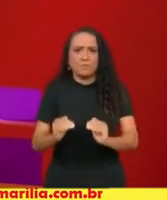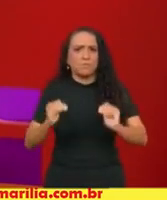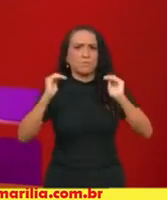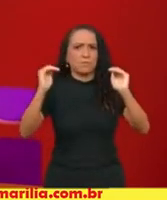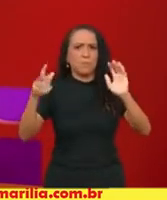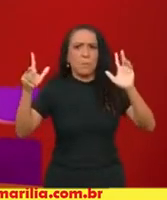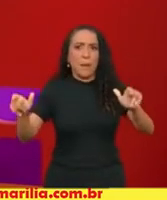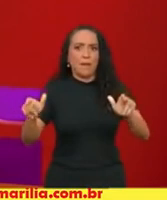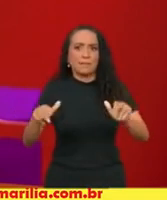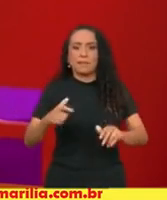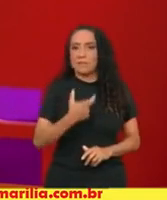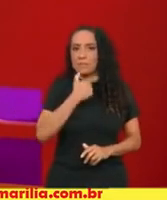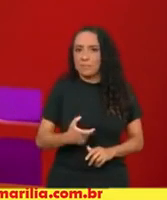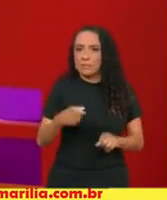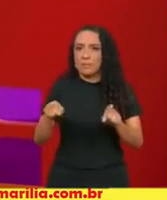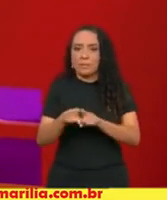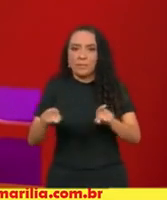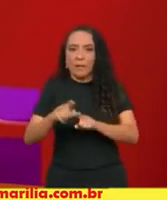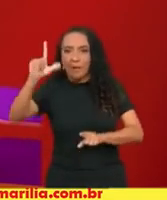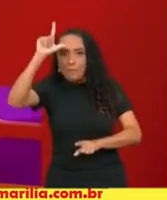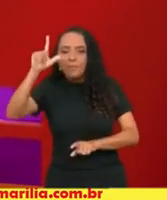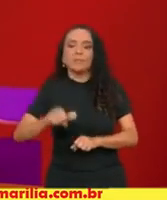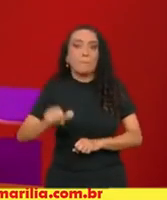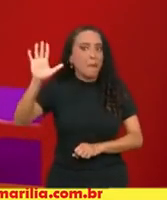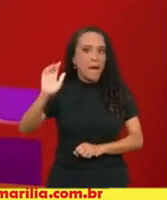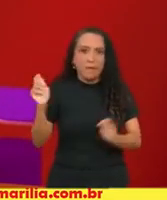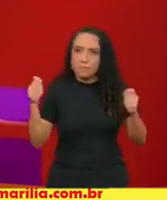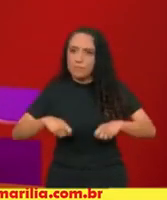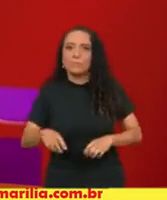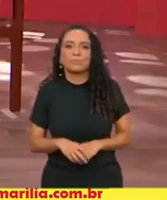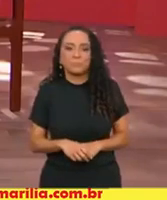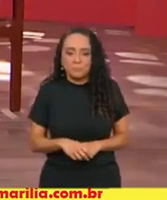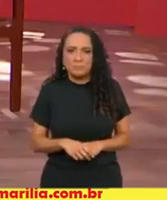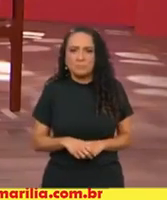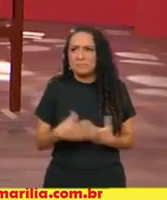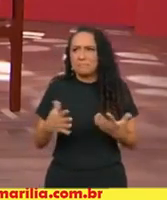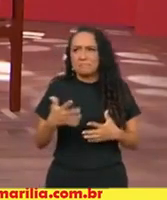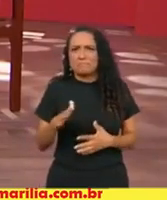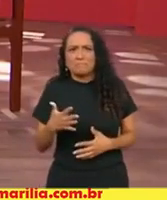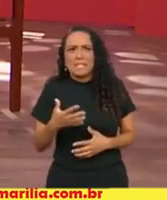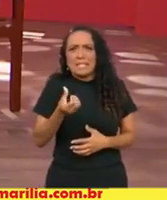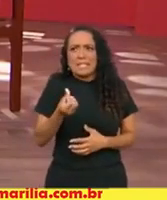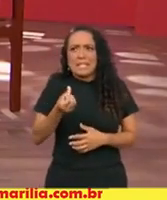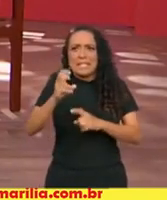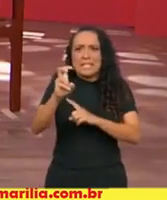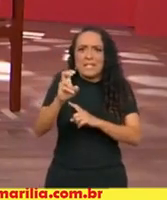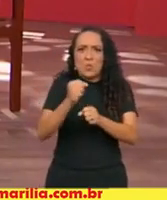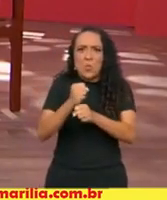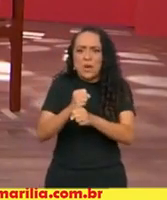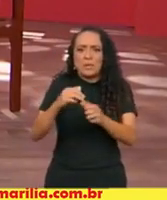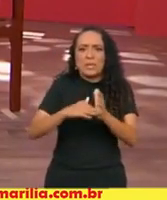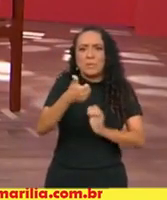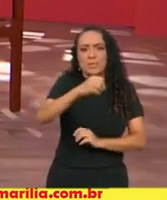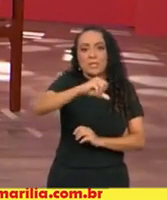britânica e à alemã. É colossal o que eles fizeram do ponto de vista do crescimento industrial. Isso em 30 anos? Isso de 65 até